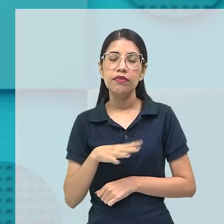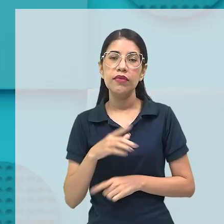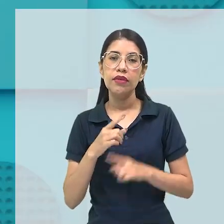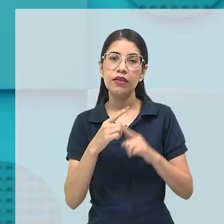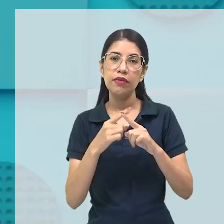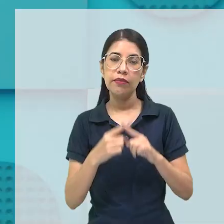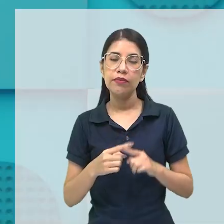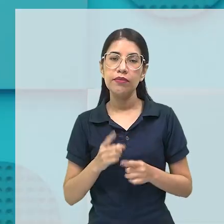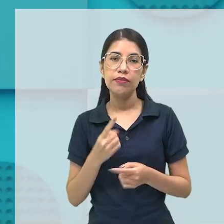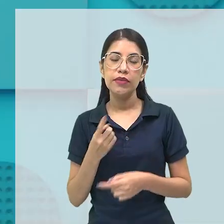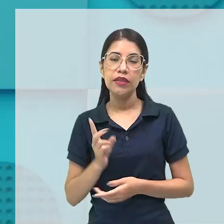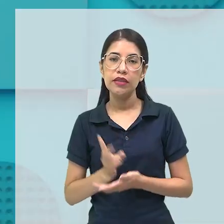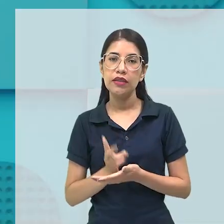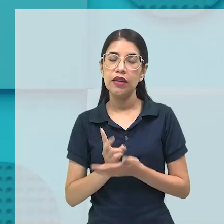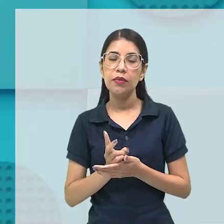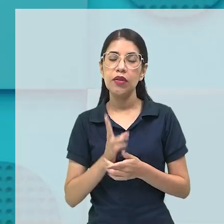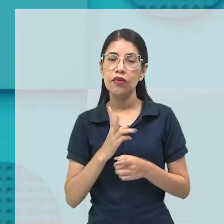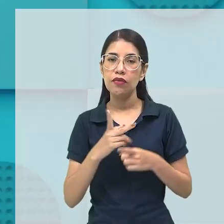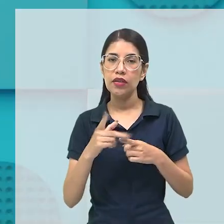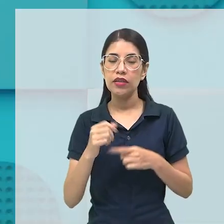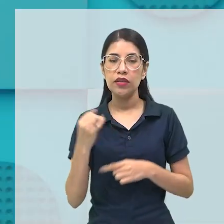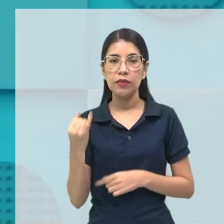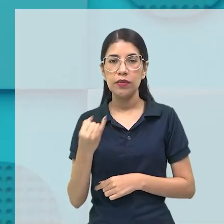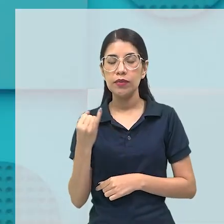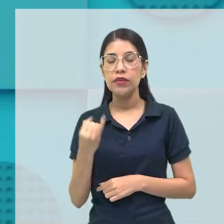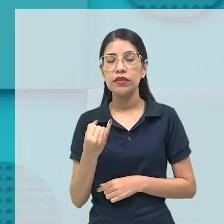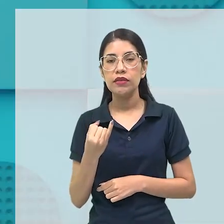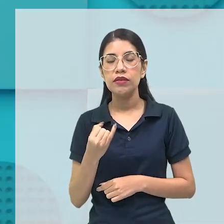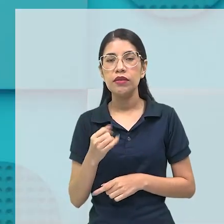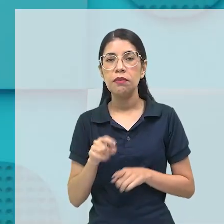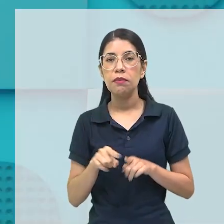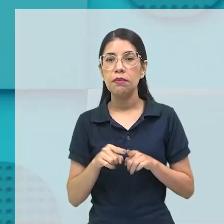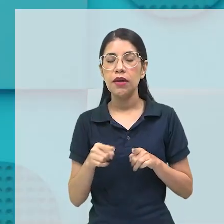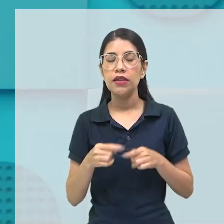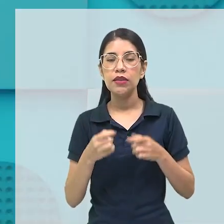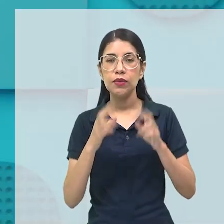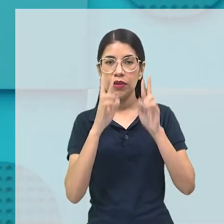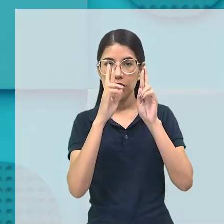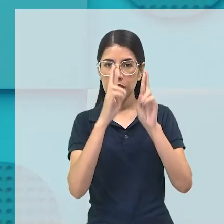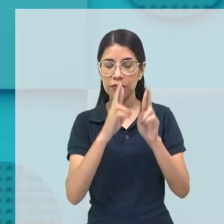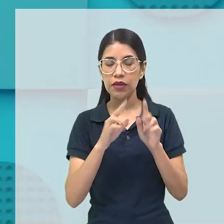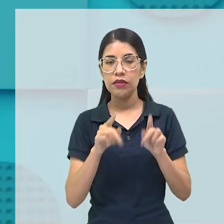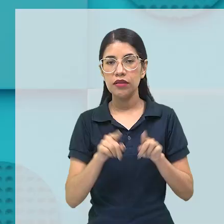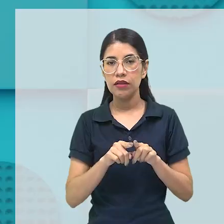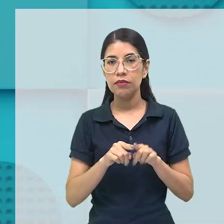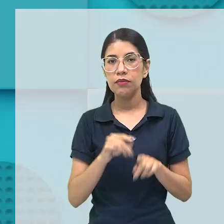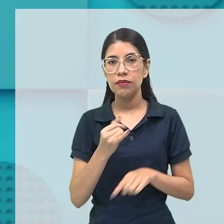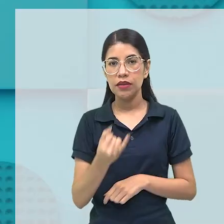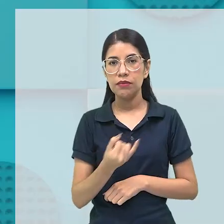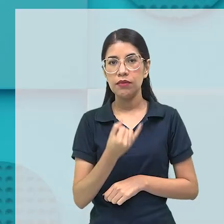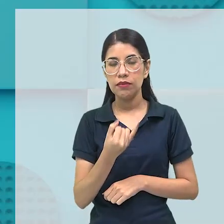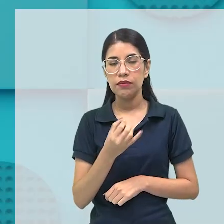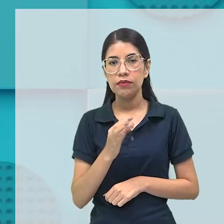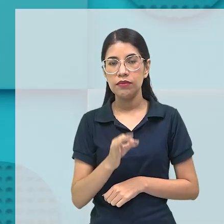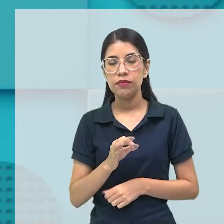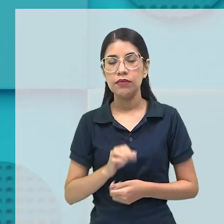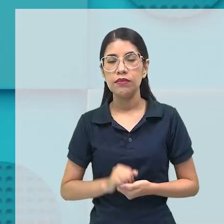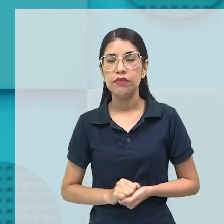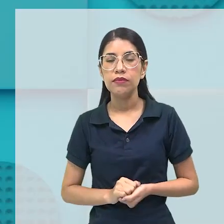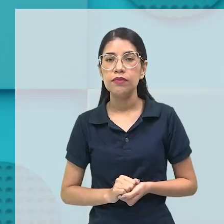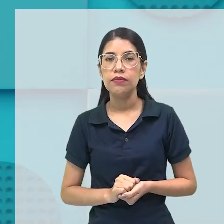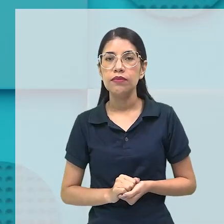competitivo, onde vencer é o que mais importa. Mas será que o respeito também pelo outro não é importante